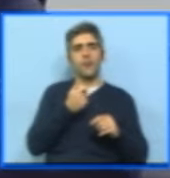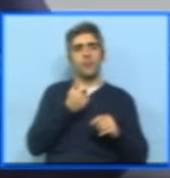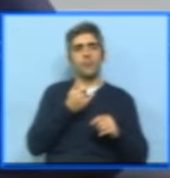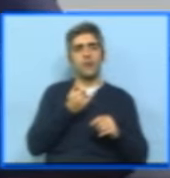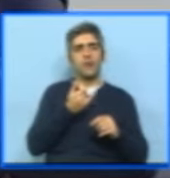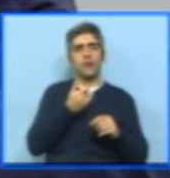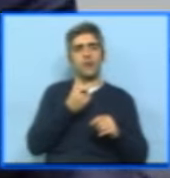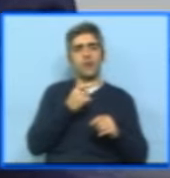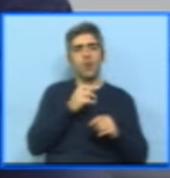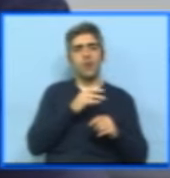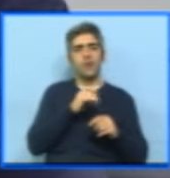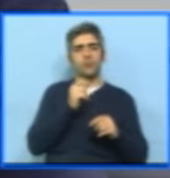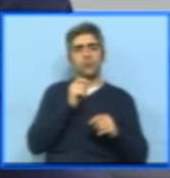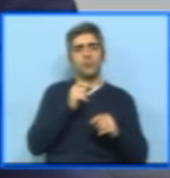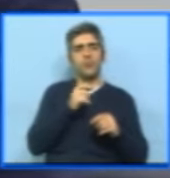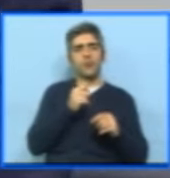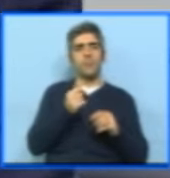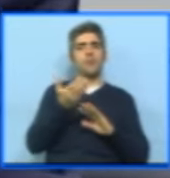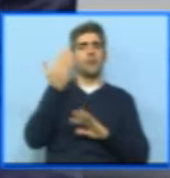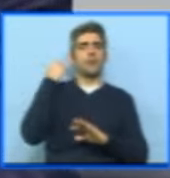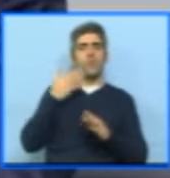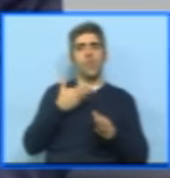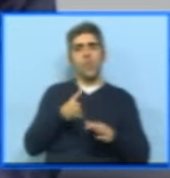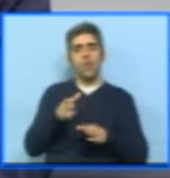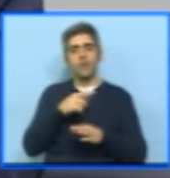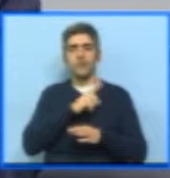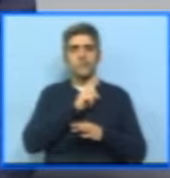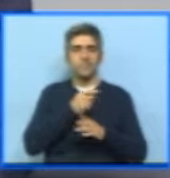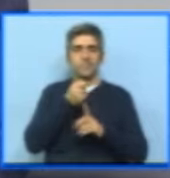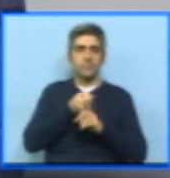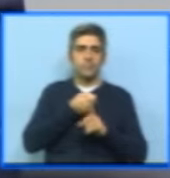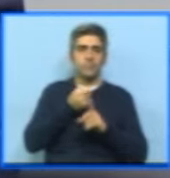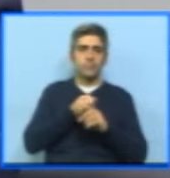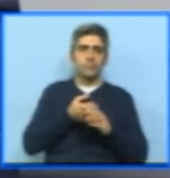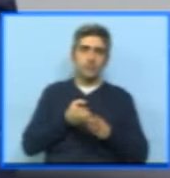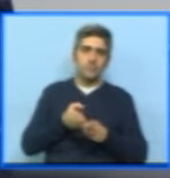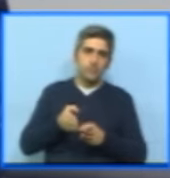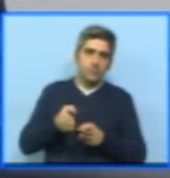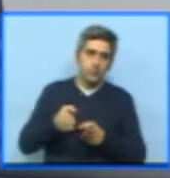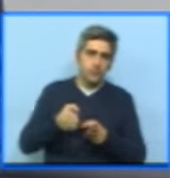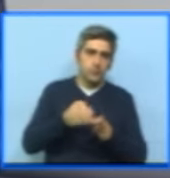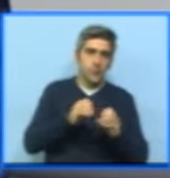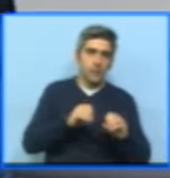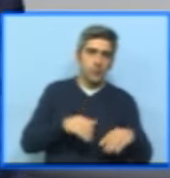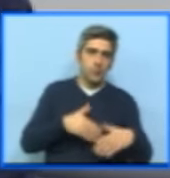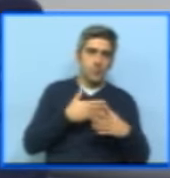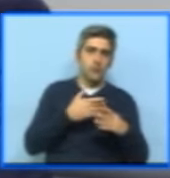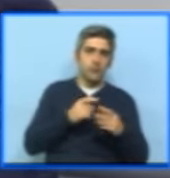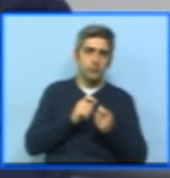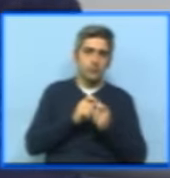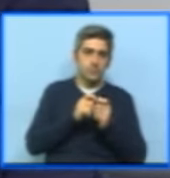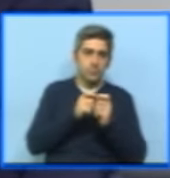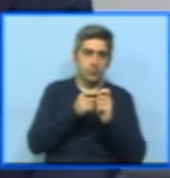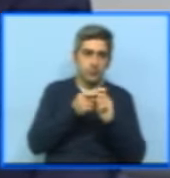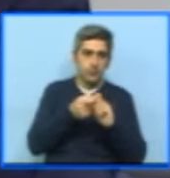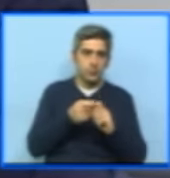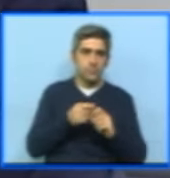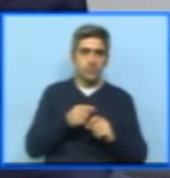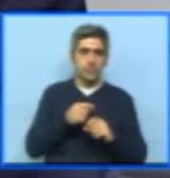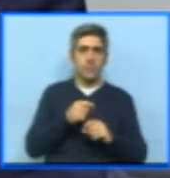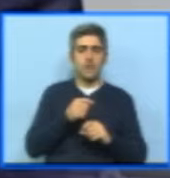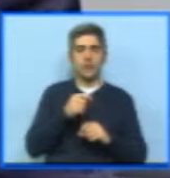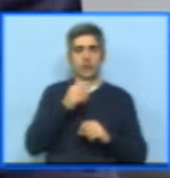aquilo estava tudo meio torto para trás. E ele começa a viagem, vamos dizer, do início da redenção. E